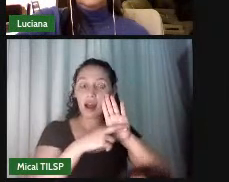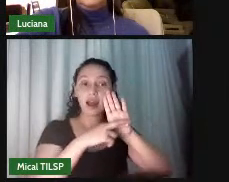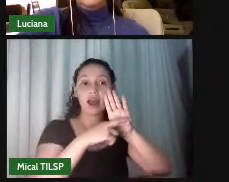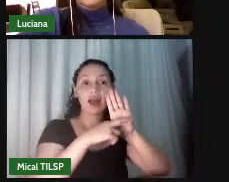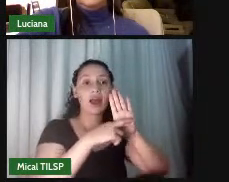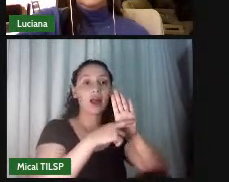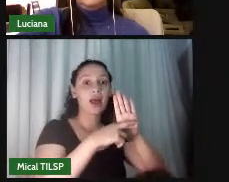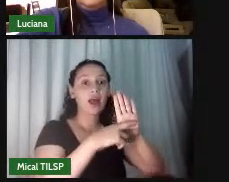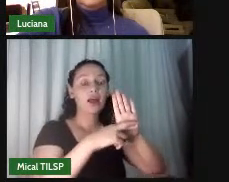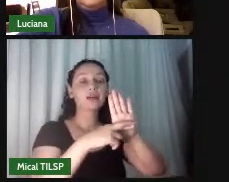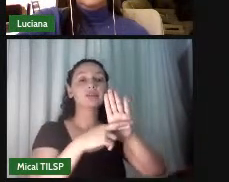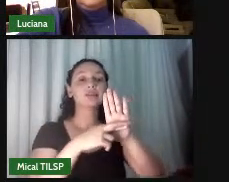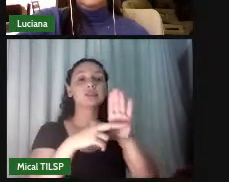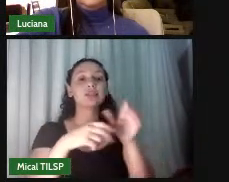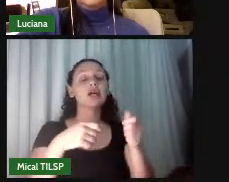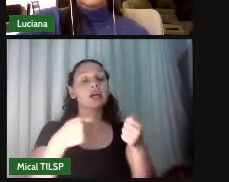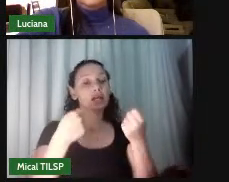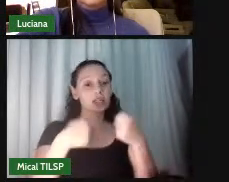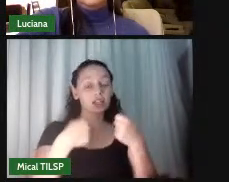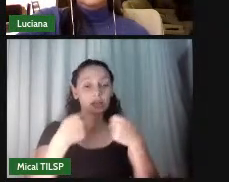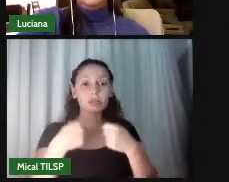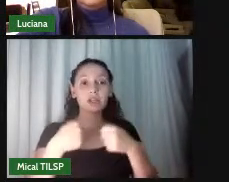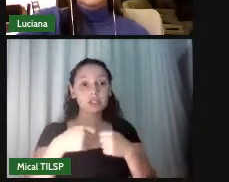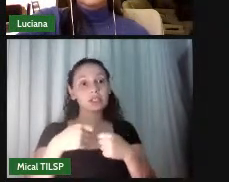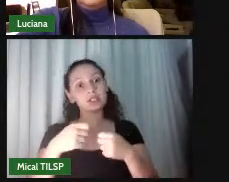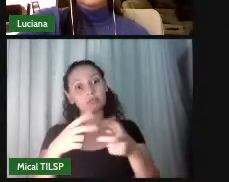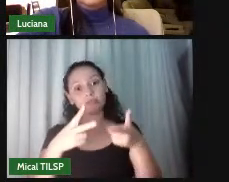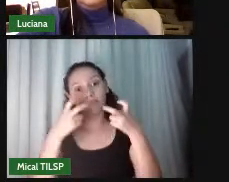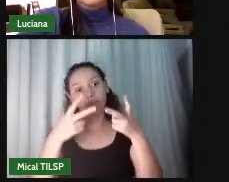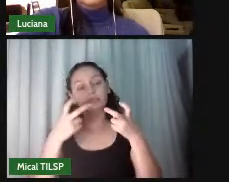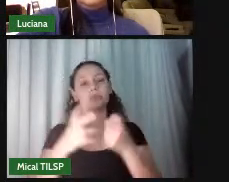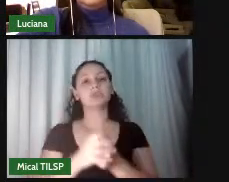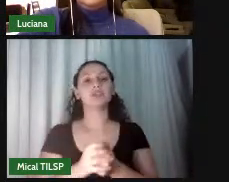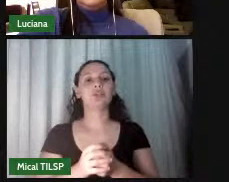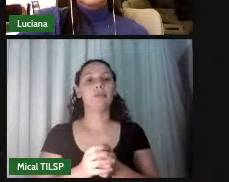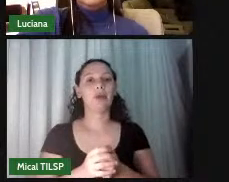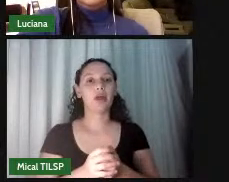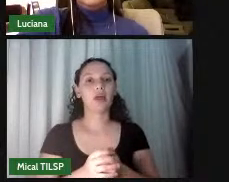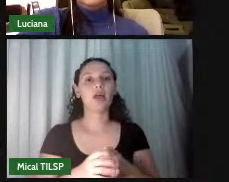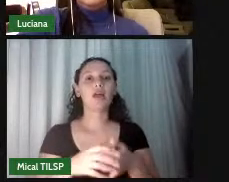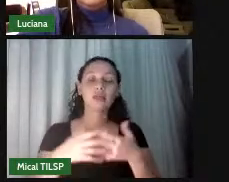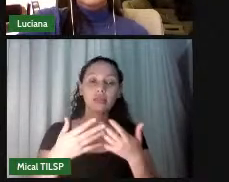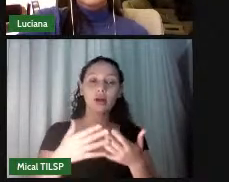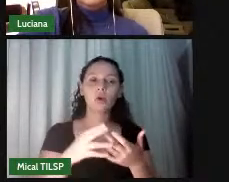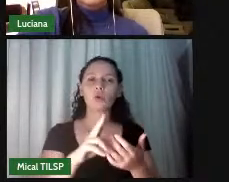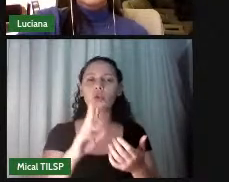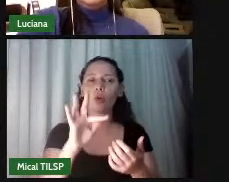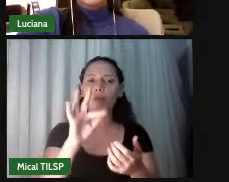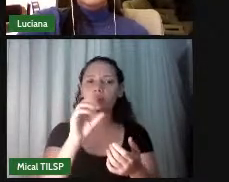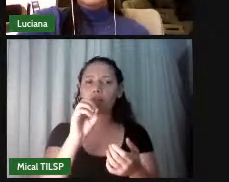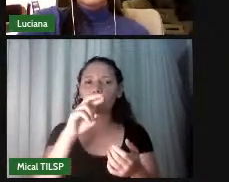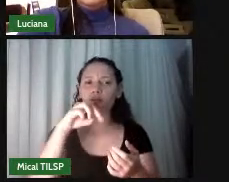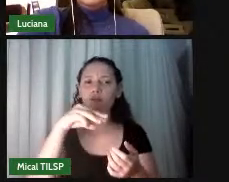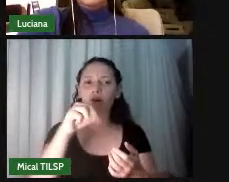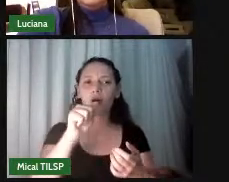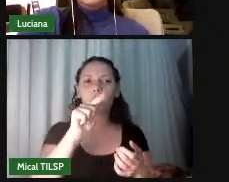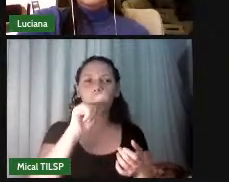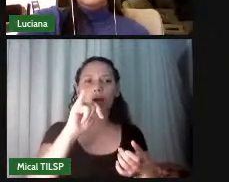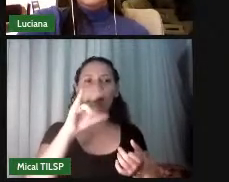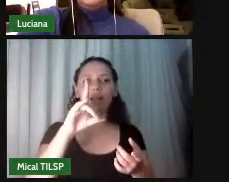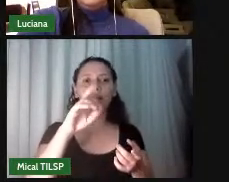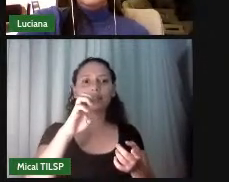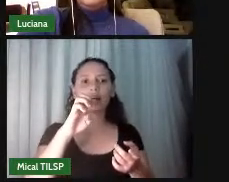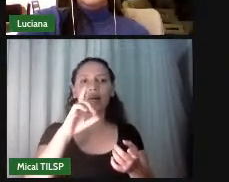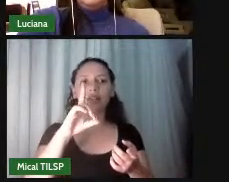protocolos administrativos que são levados em consideração. Tá? O que a gente chama de formalidades a que os servidores e também alguns empregados no